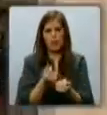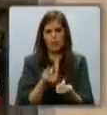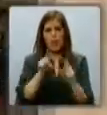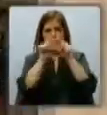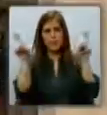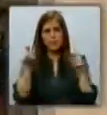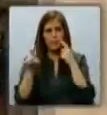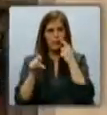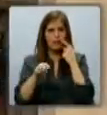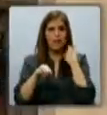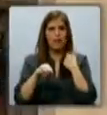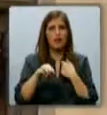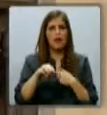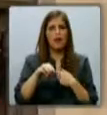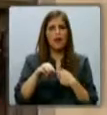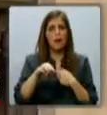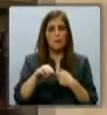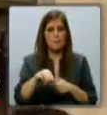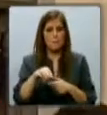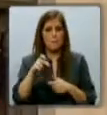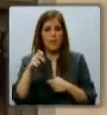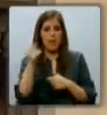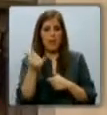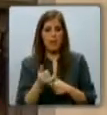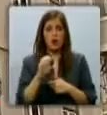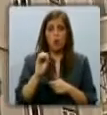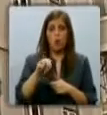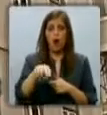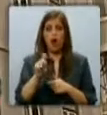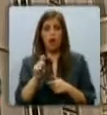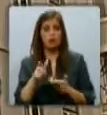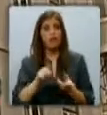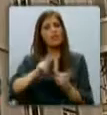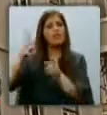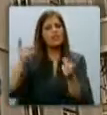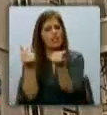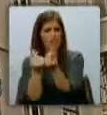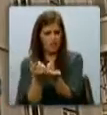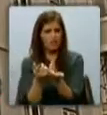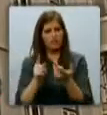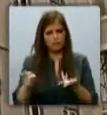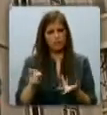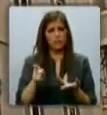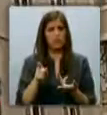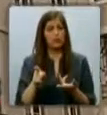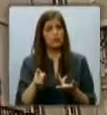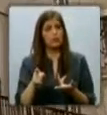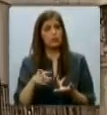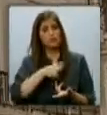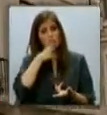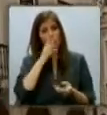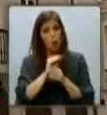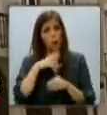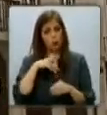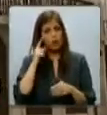a MoneyOne e a Transfex, empresas de pagamentos e câmbios. Num comunicado, o regulador explica que